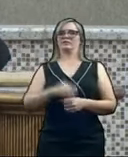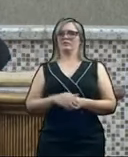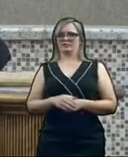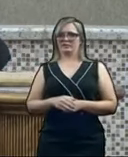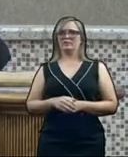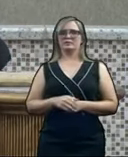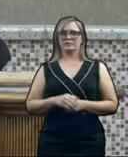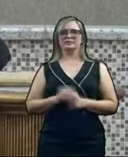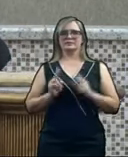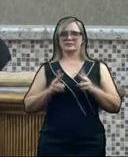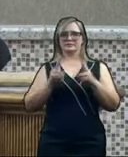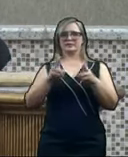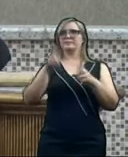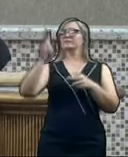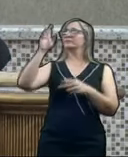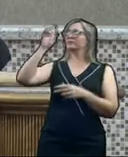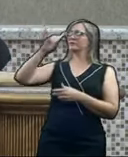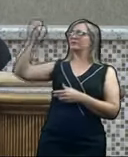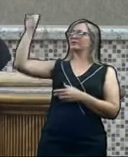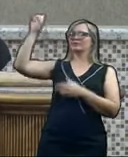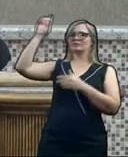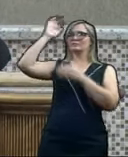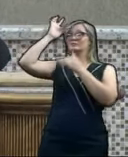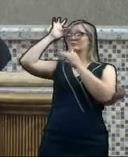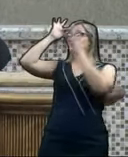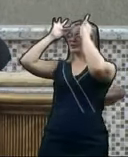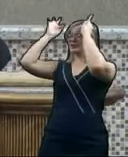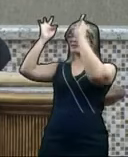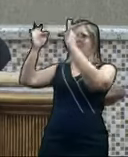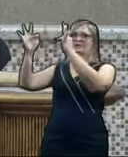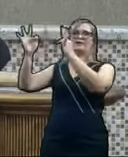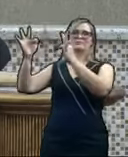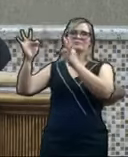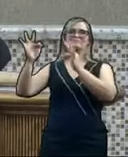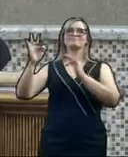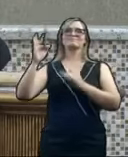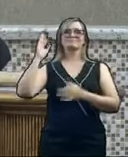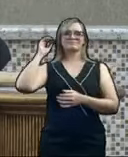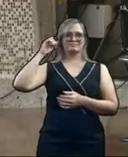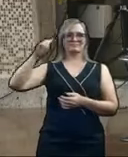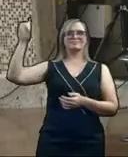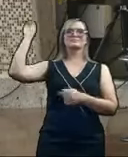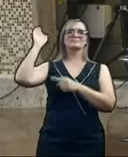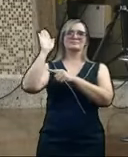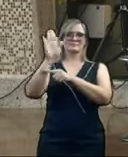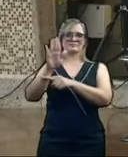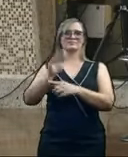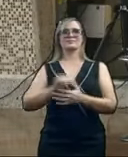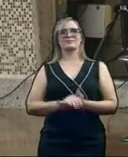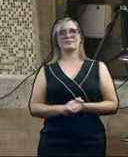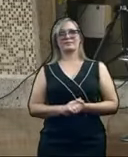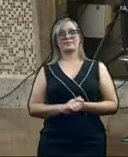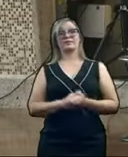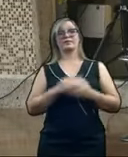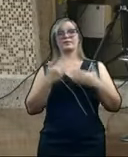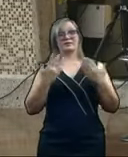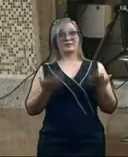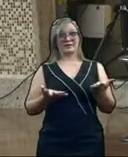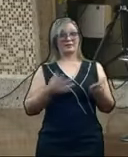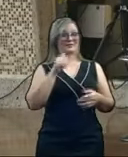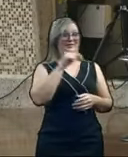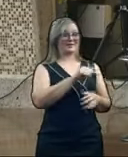ele tem os caminhos de um a voz então aquela Trama a